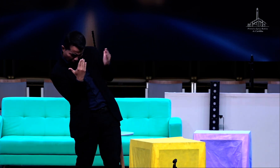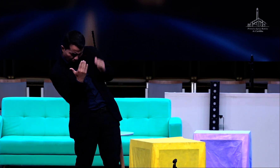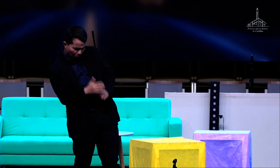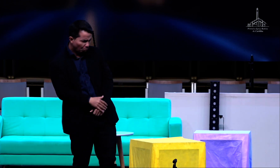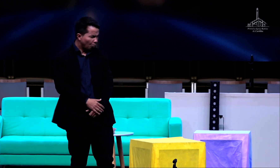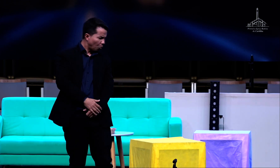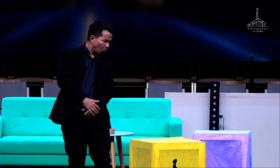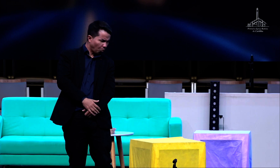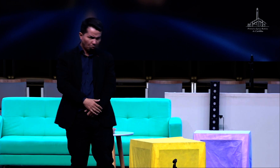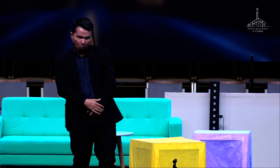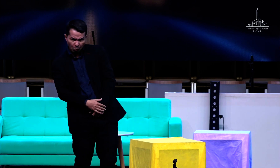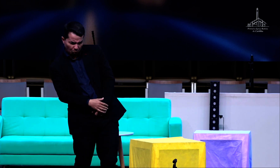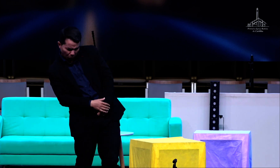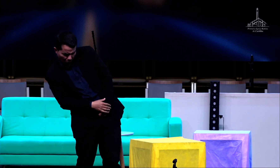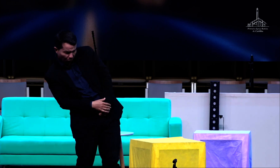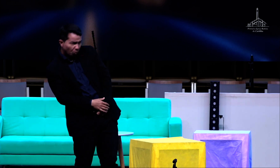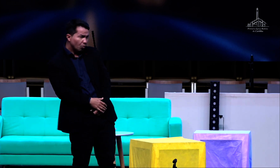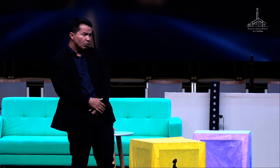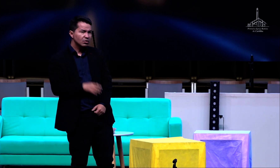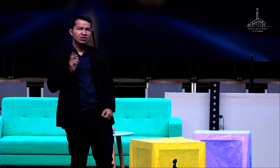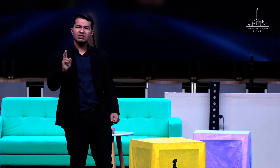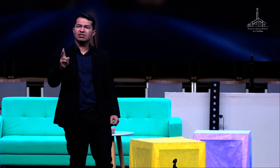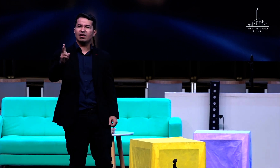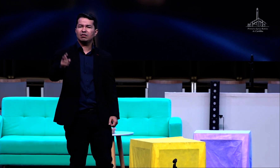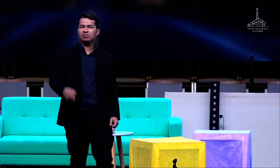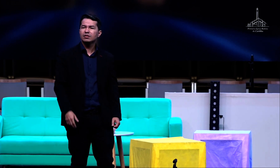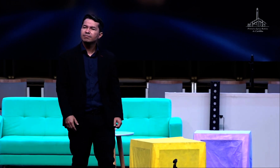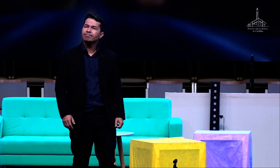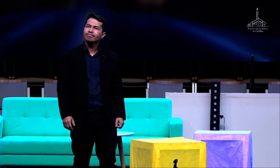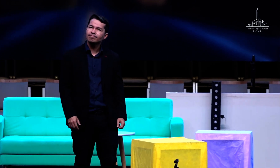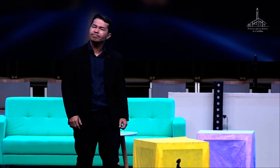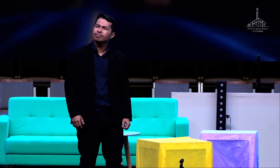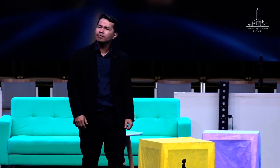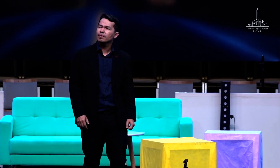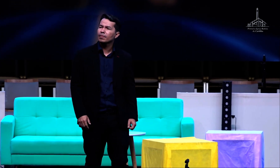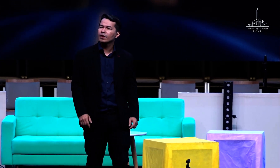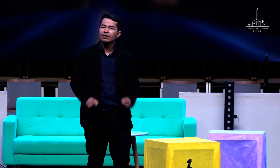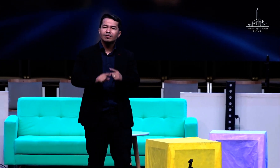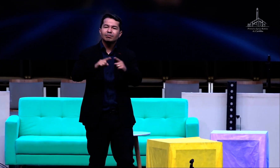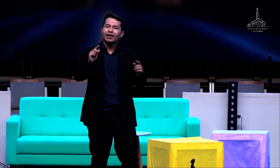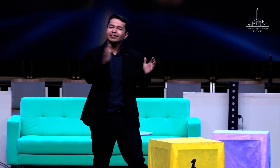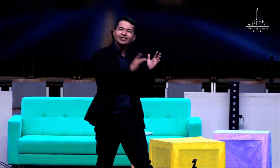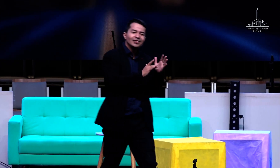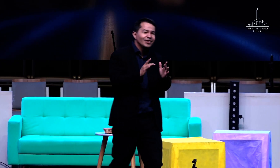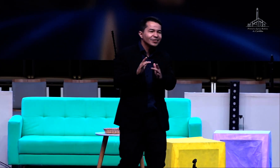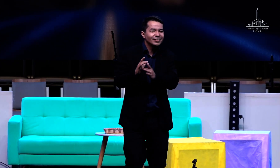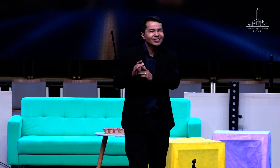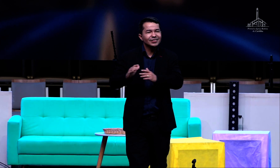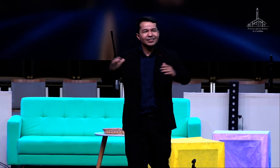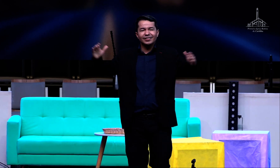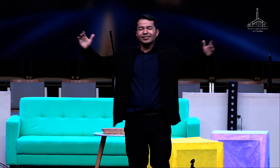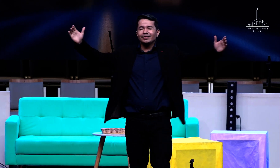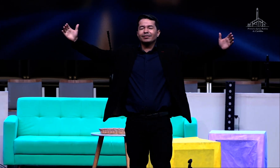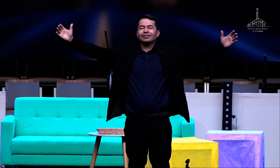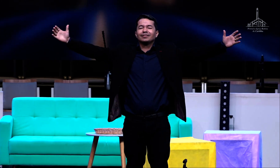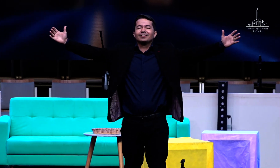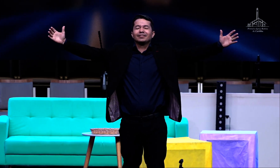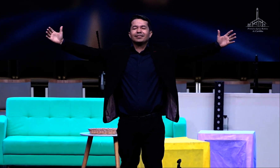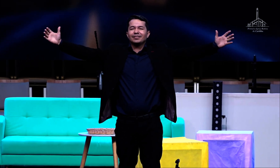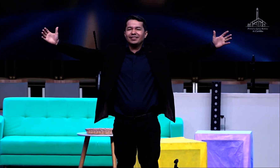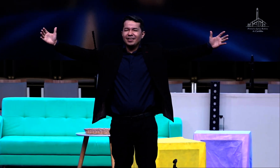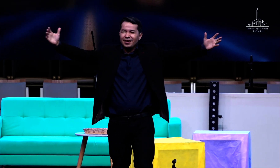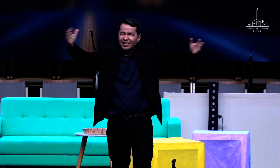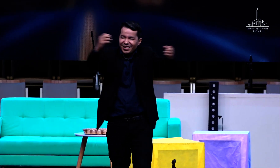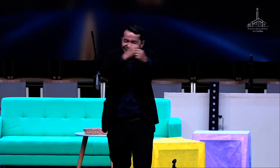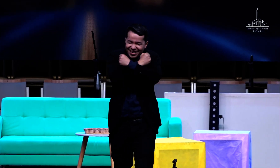ali olhando com um olhar de comparação, um olhar de julgamento, sempre isso acontece. Mas Jesus, ele está